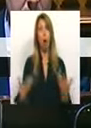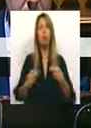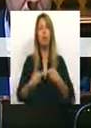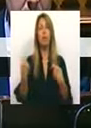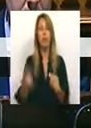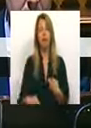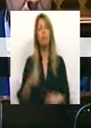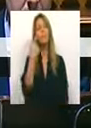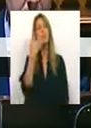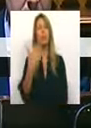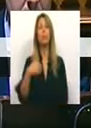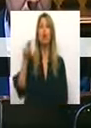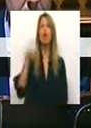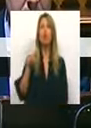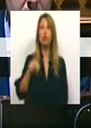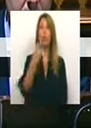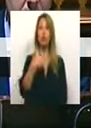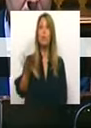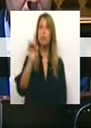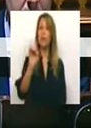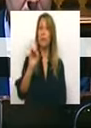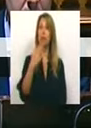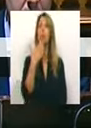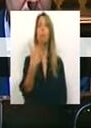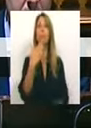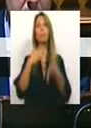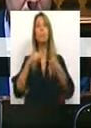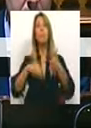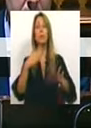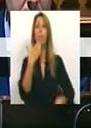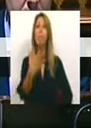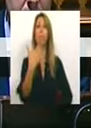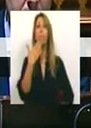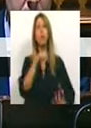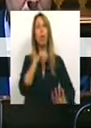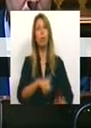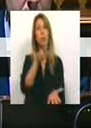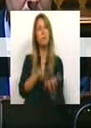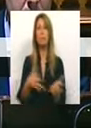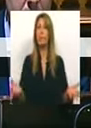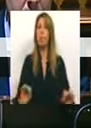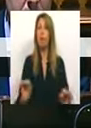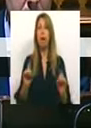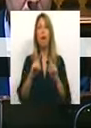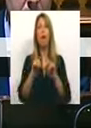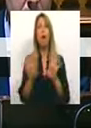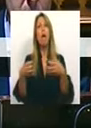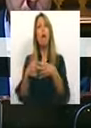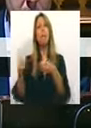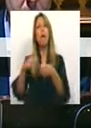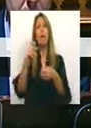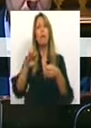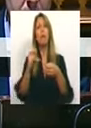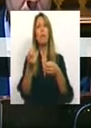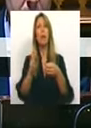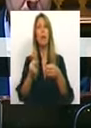de 2016, esta petição solicitava que não fosse atribuída licença ao consórcio Eni Galp para a realização de um furo de